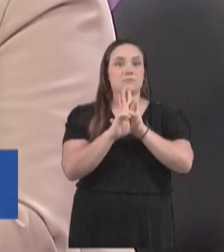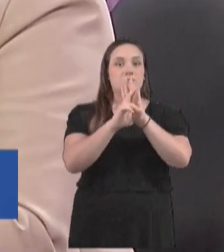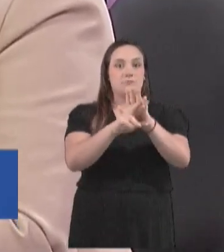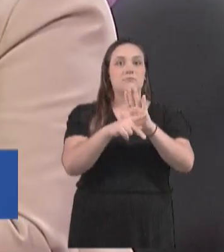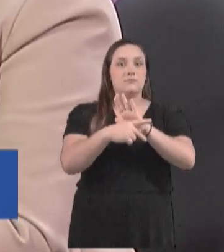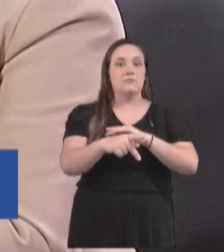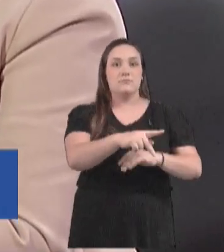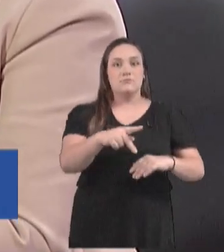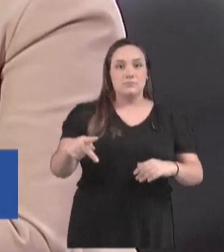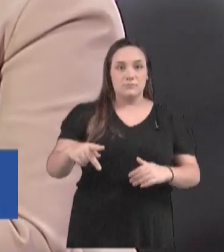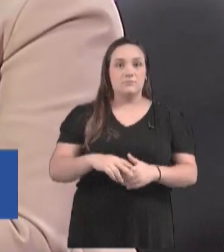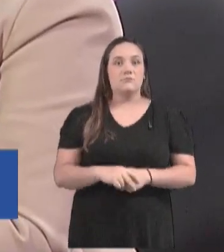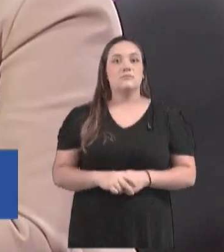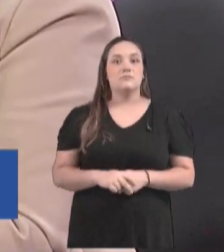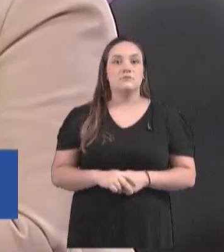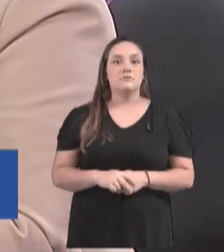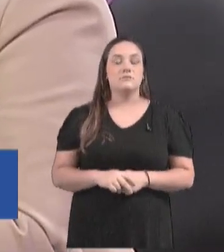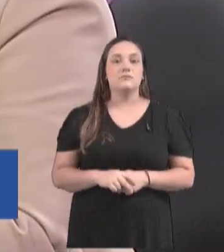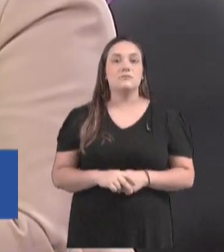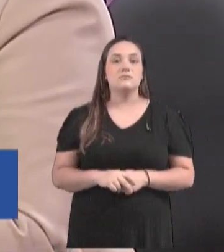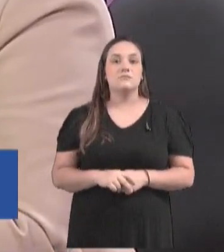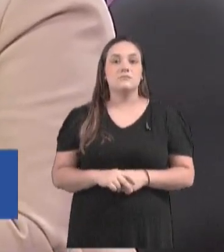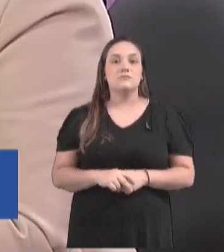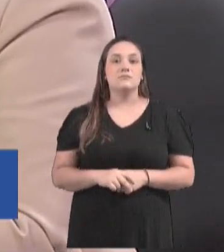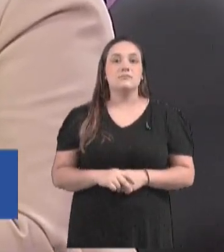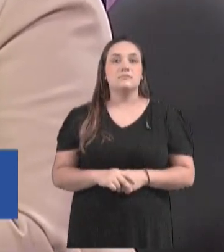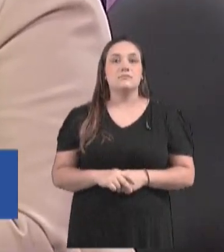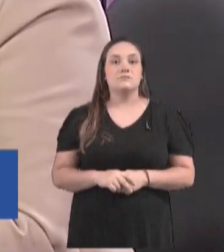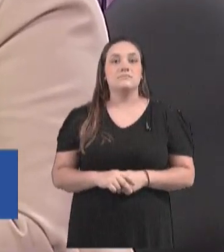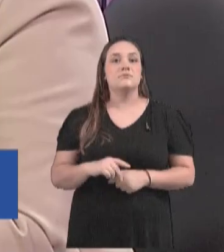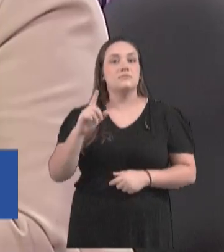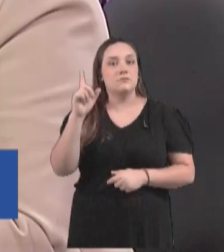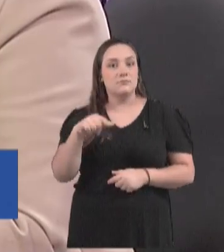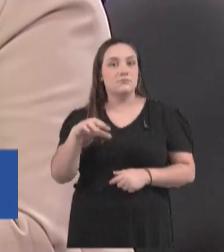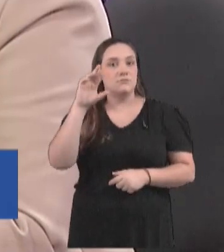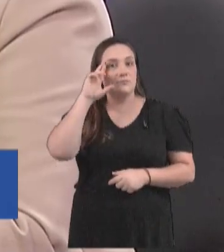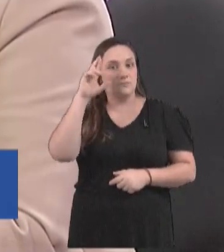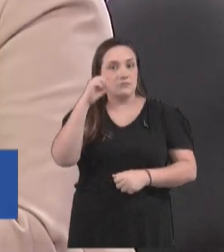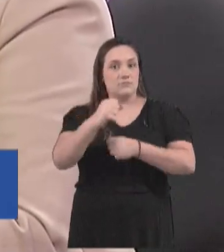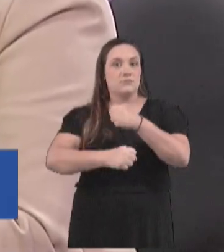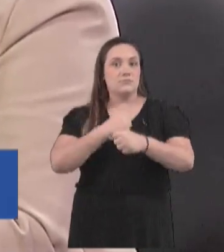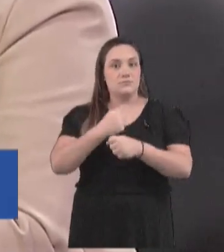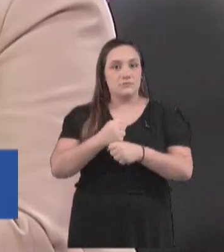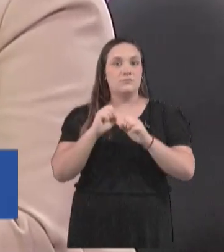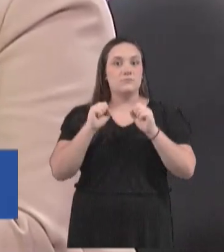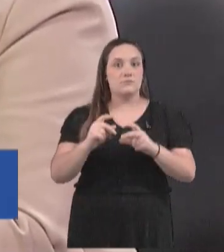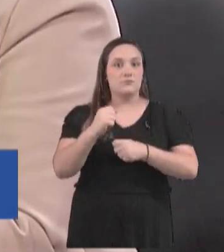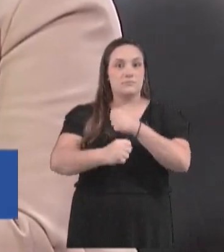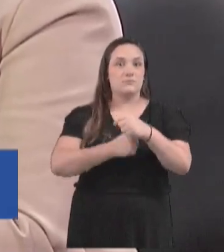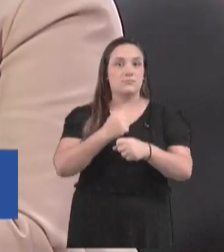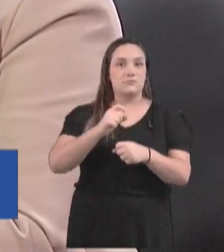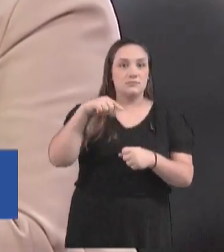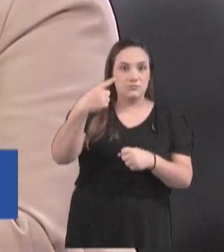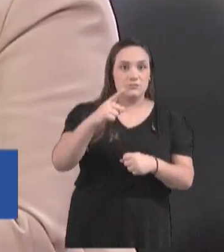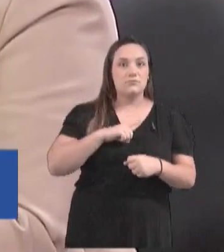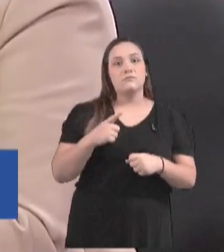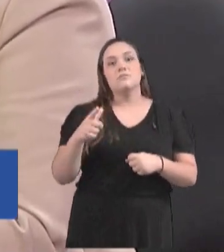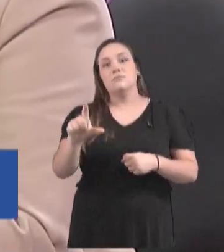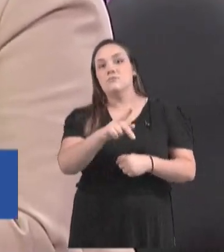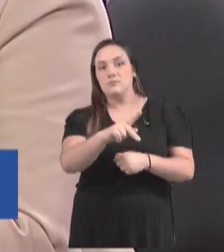nosso presidente da época, que no Rotary as gestões são anuais. Então, ano que vem já será um outro